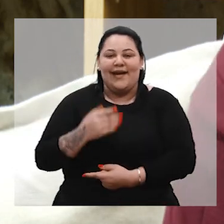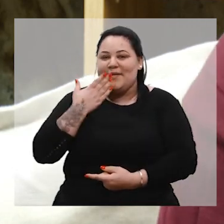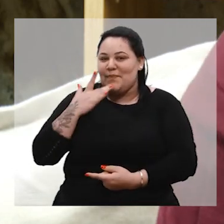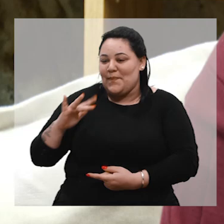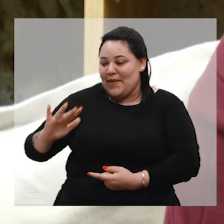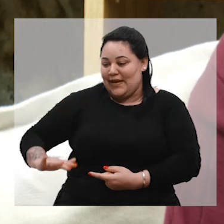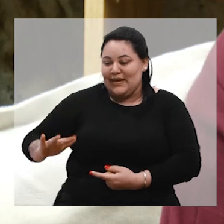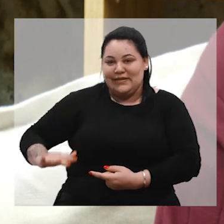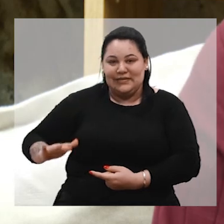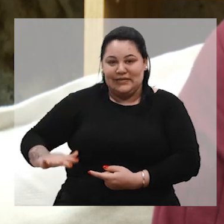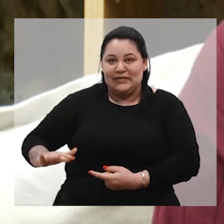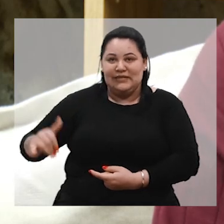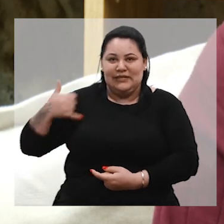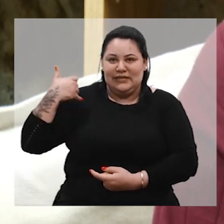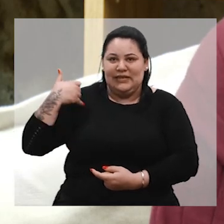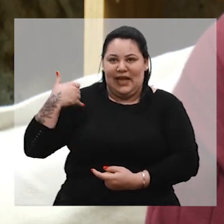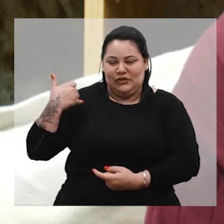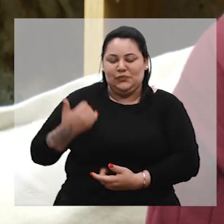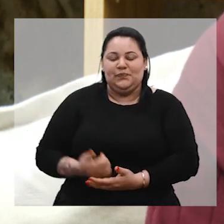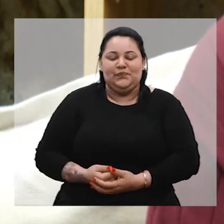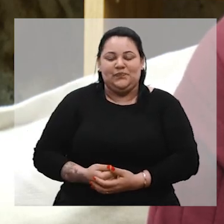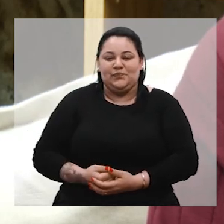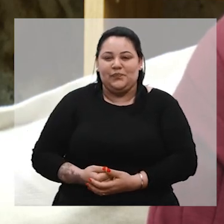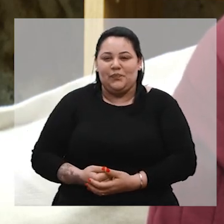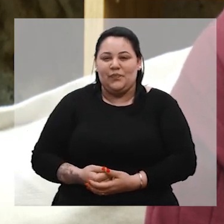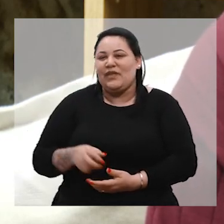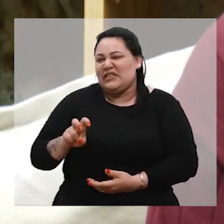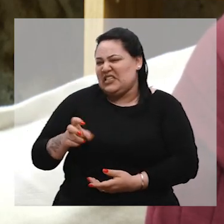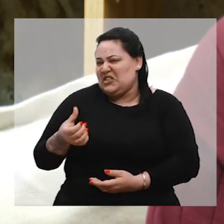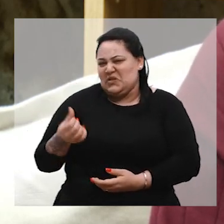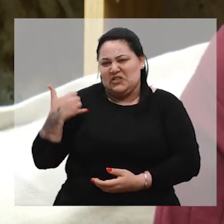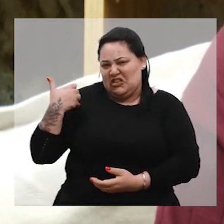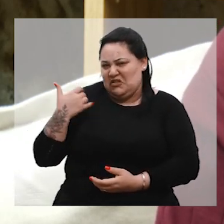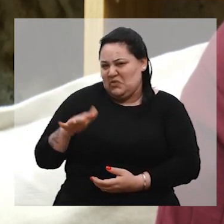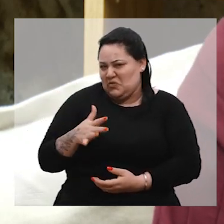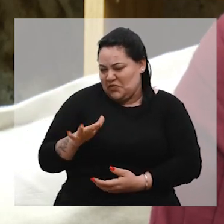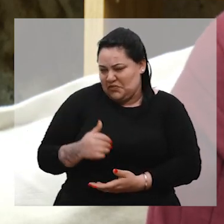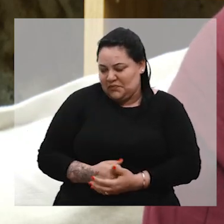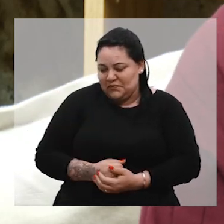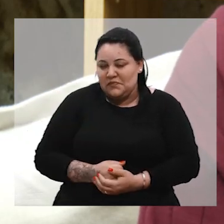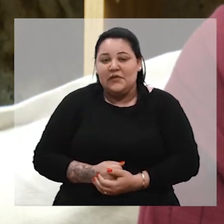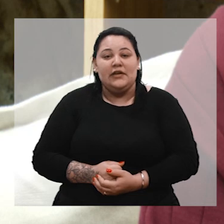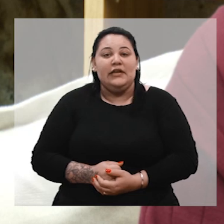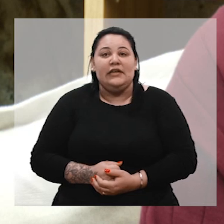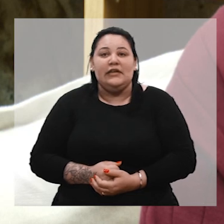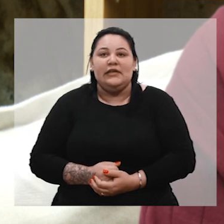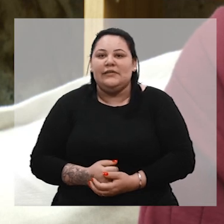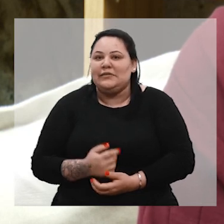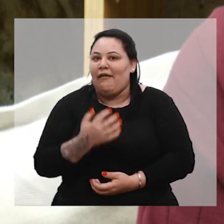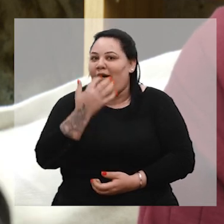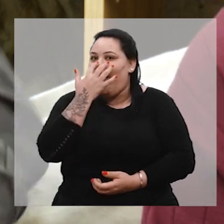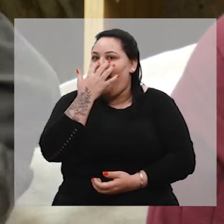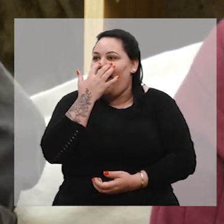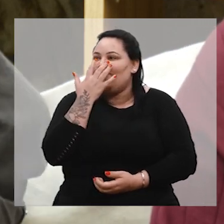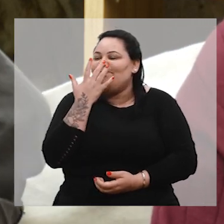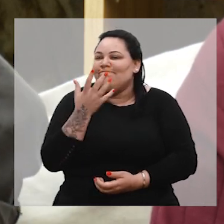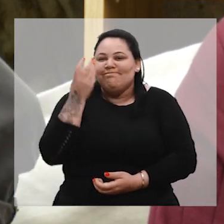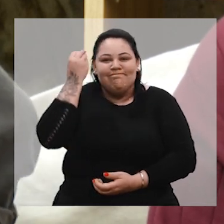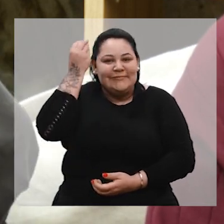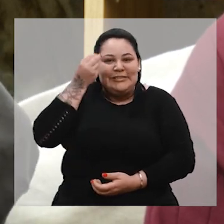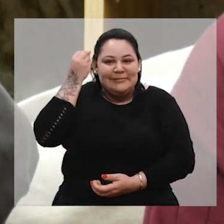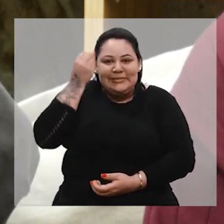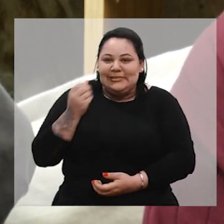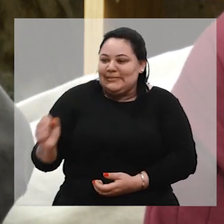na idade passando da pré-escola. E nossa, foi